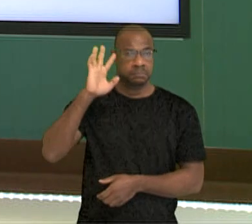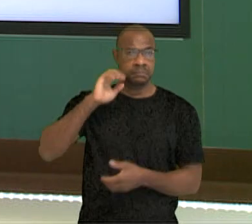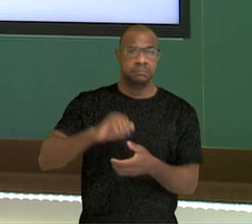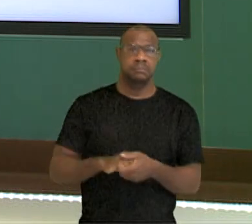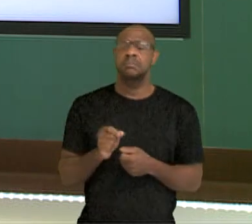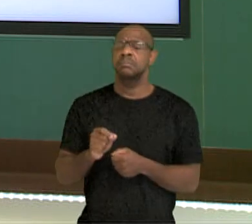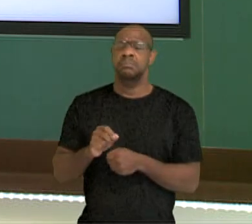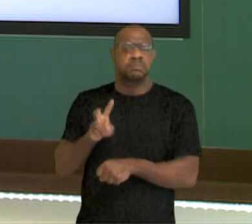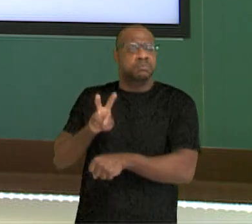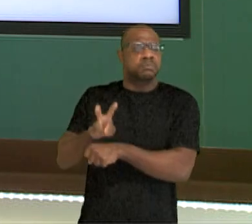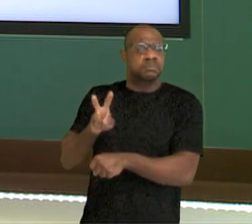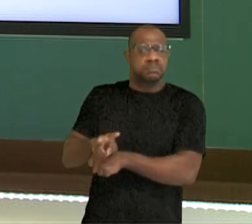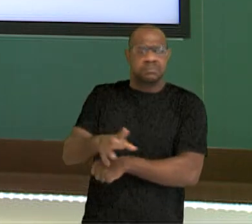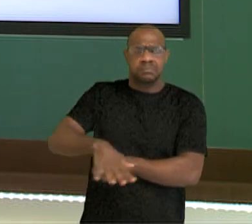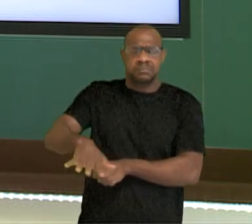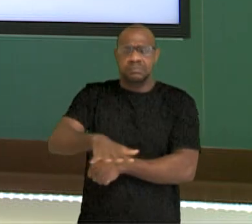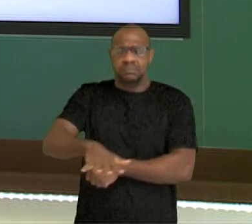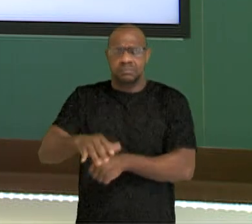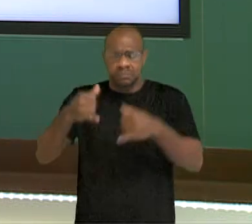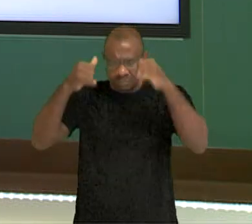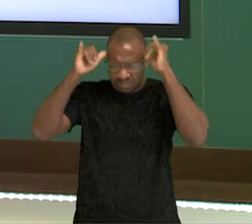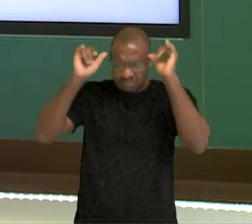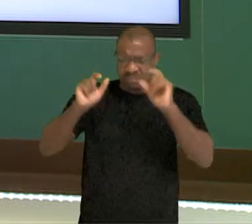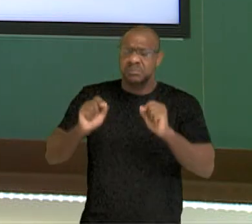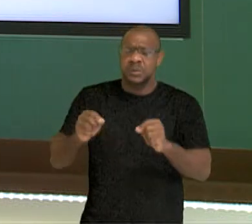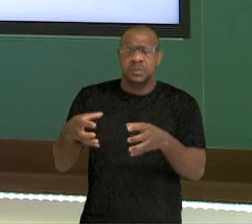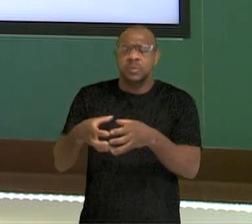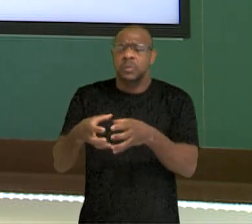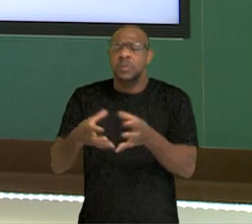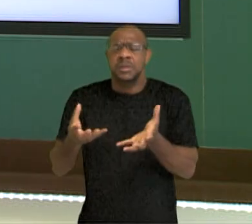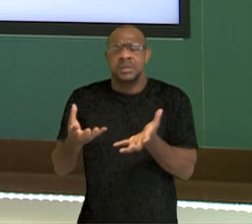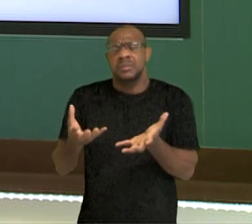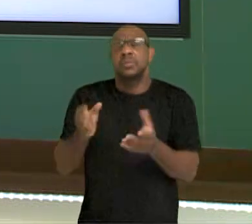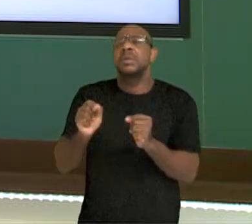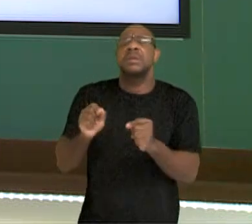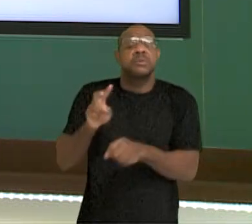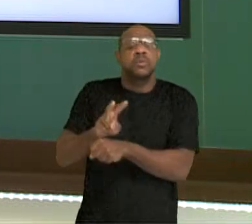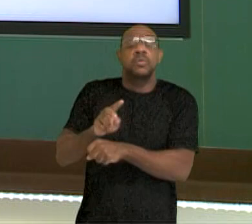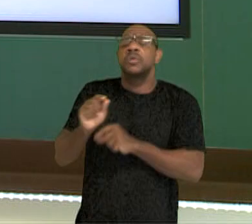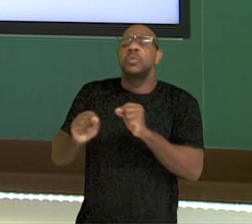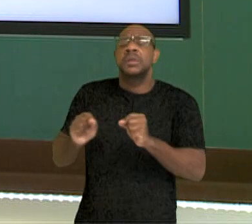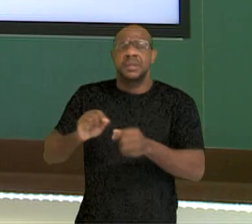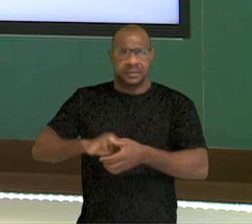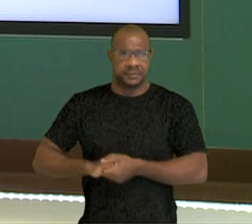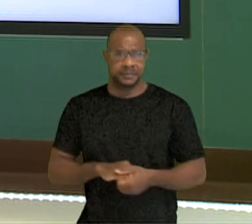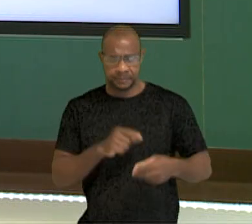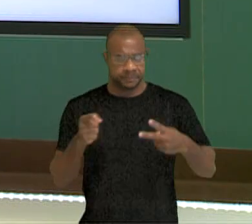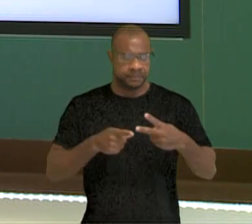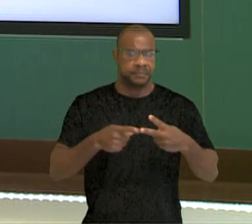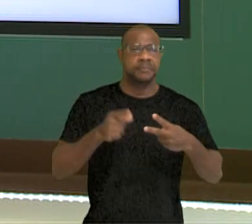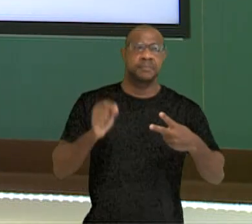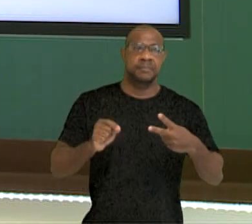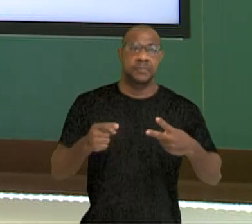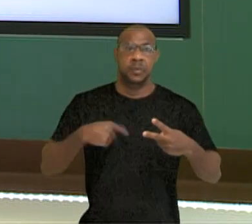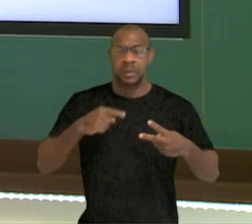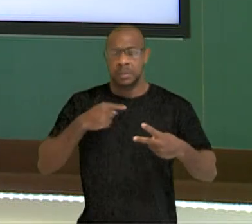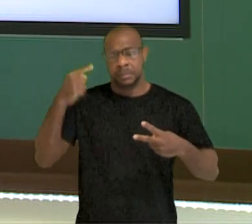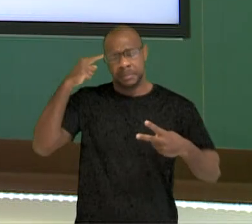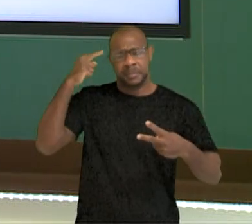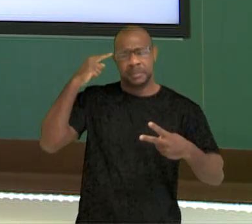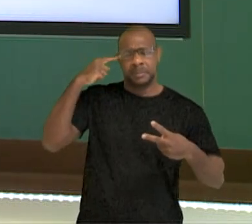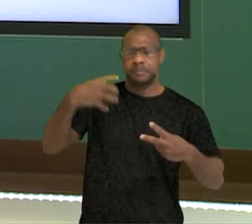eu lírico arrebanha? E a segunda questão se desdobra numa dualidade entre o racionalismo